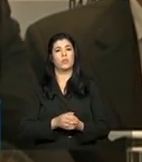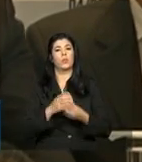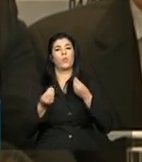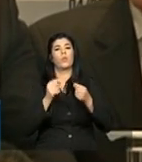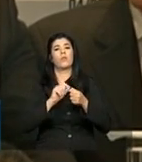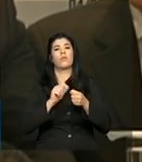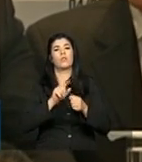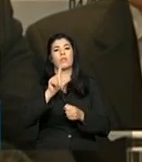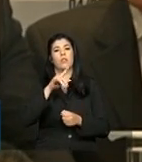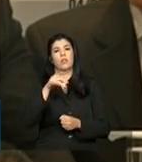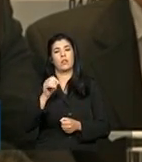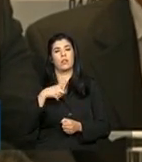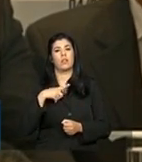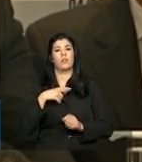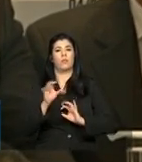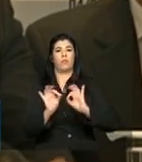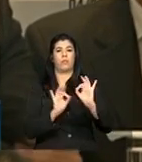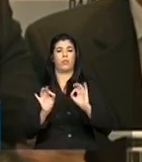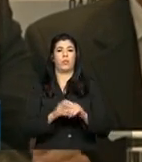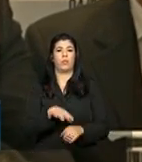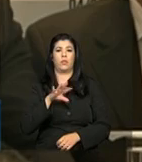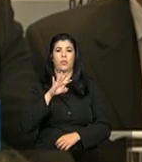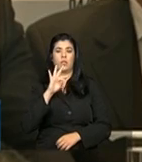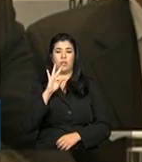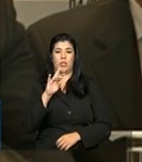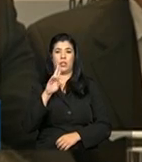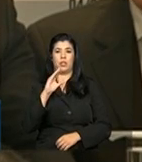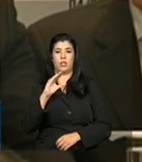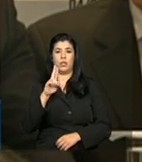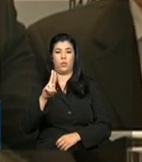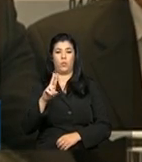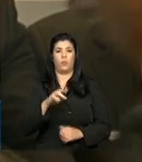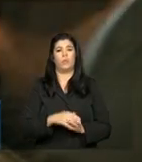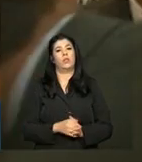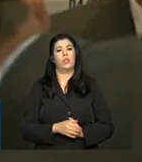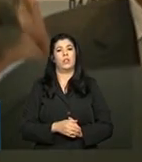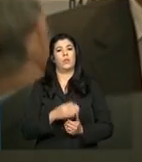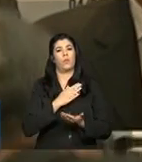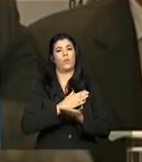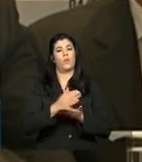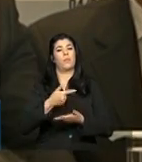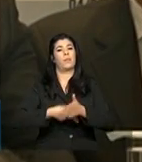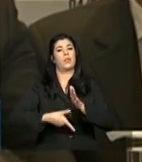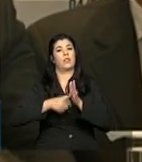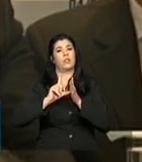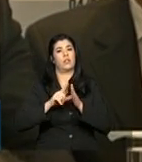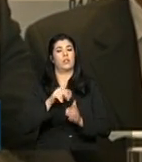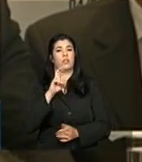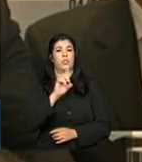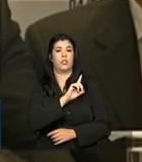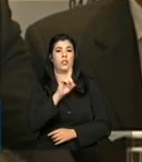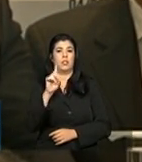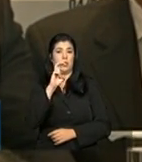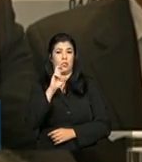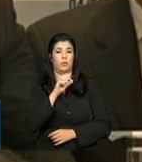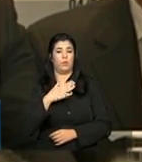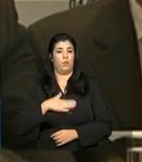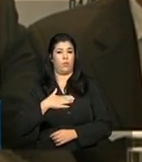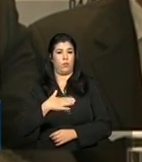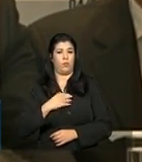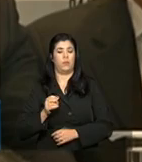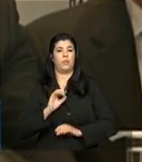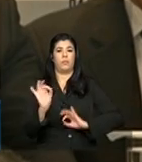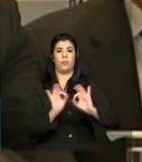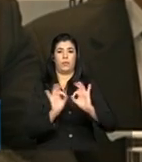ao Tribunal de Contas da União. Então, veja que o processo começa bem antes. Que em 5 de agosto, então, a agência instaurou a